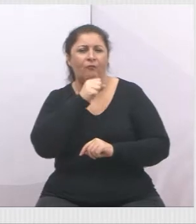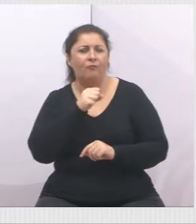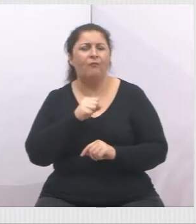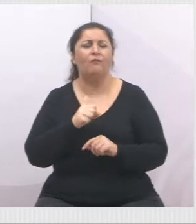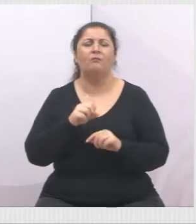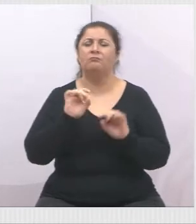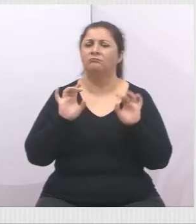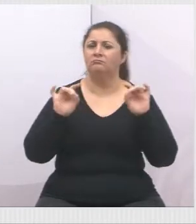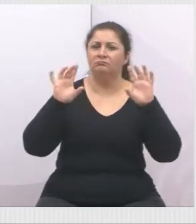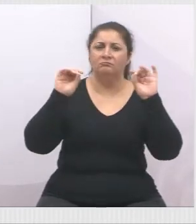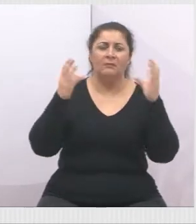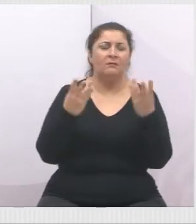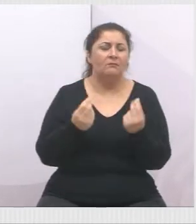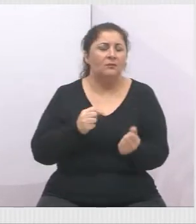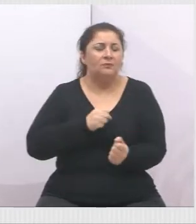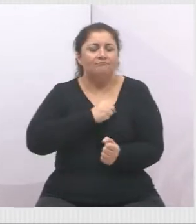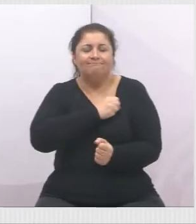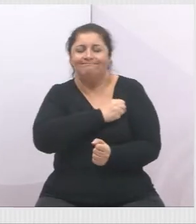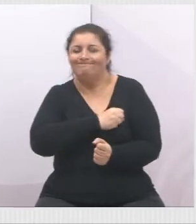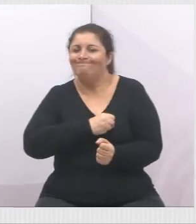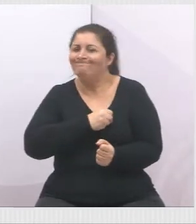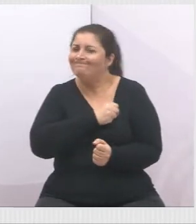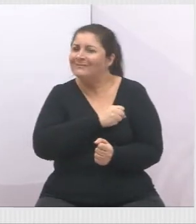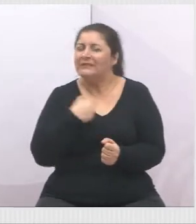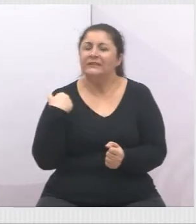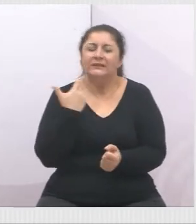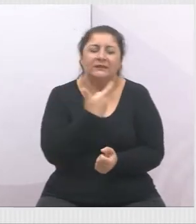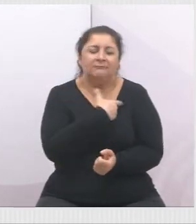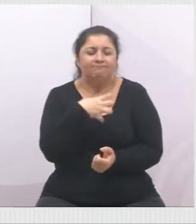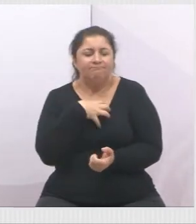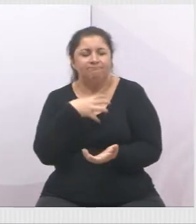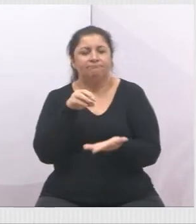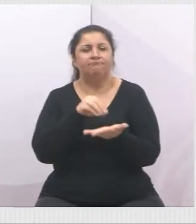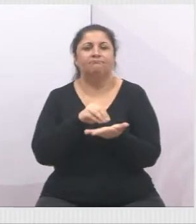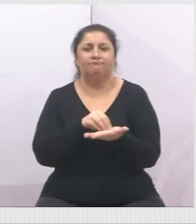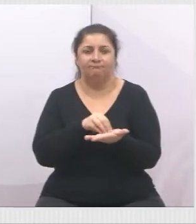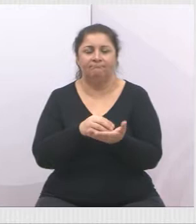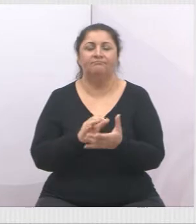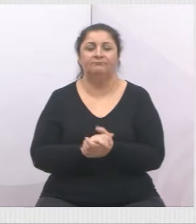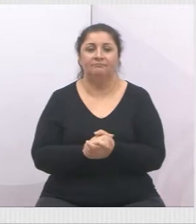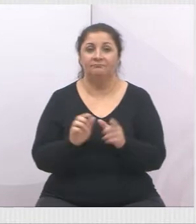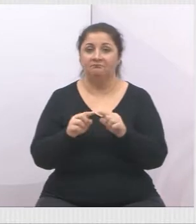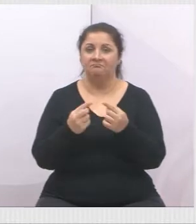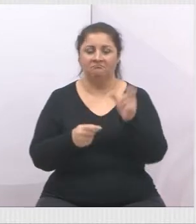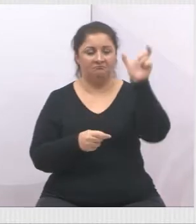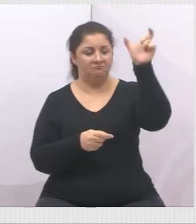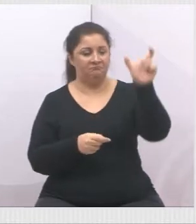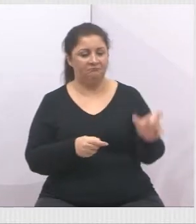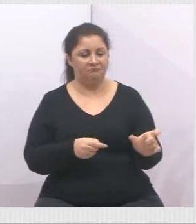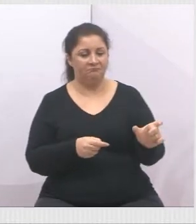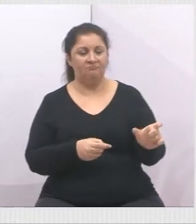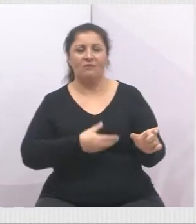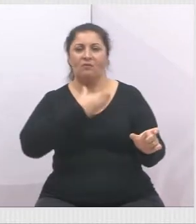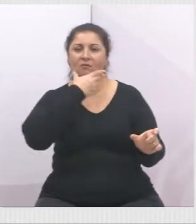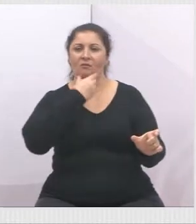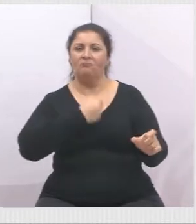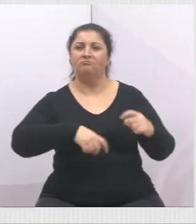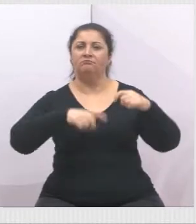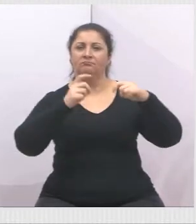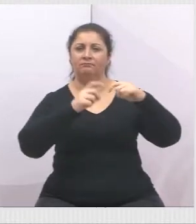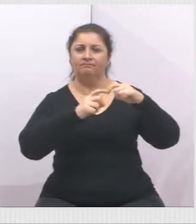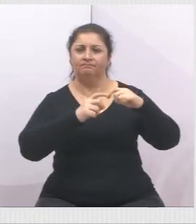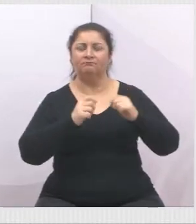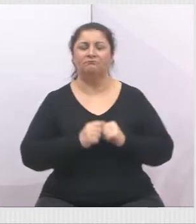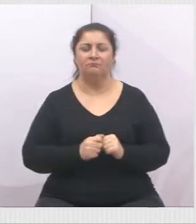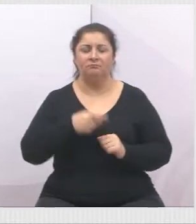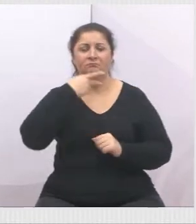Deixou muita saudade, faz muita falta, mas principalmente o homem que foi médico, né? Ele foi um